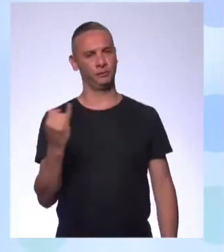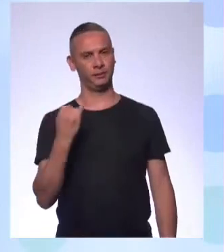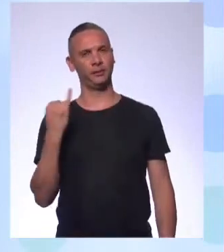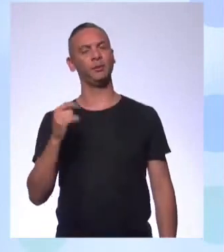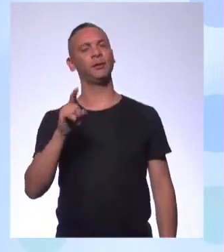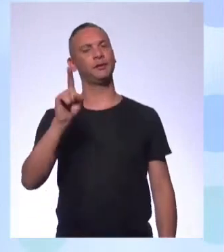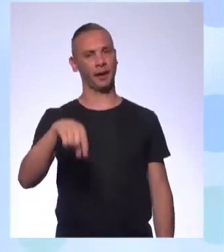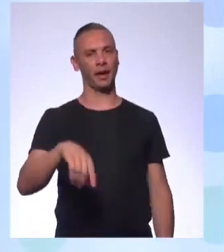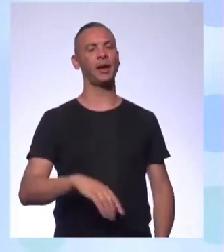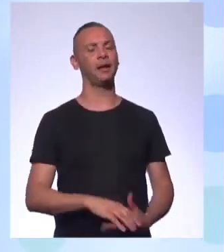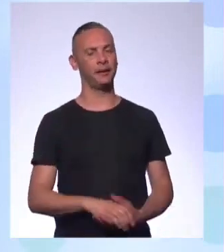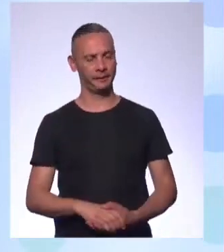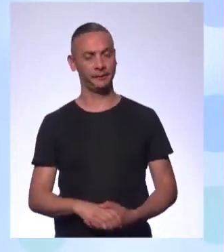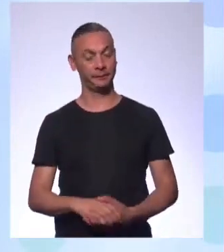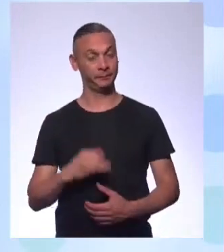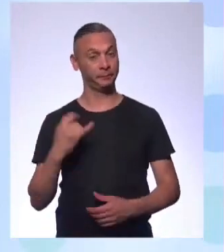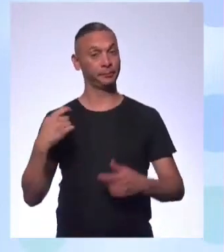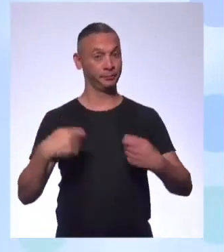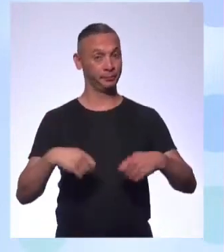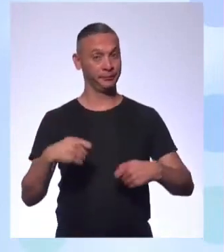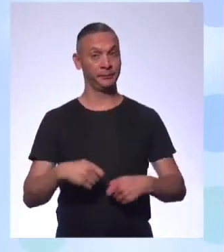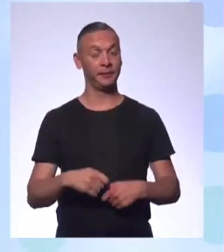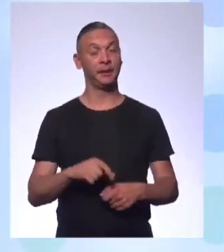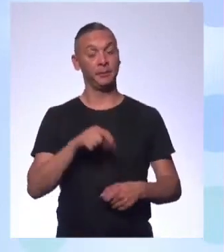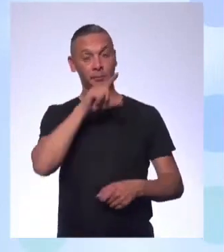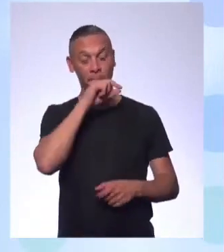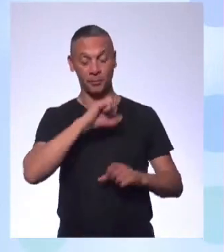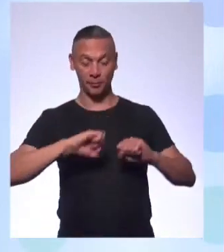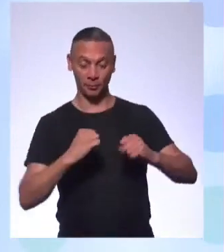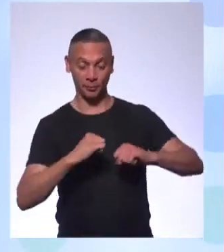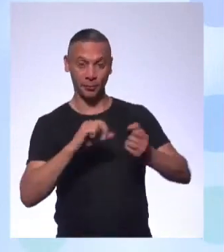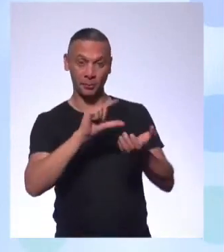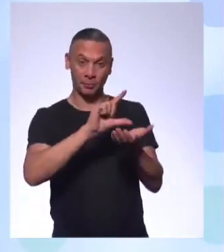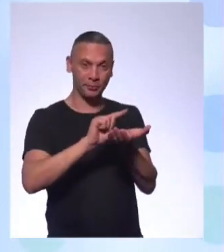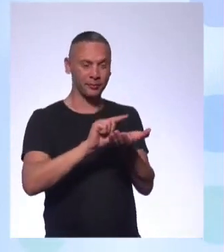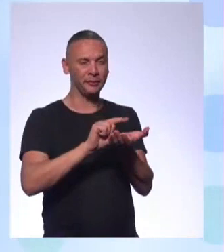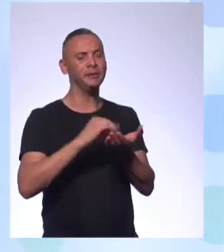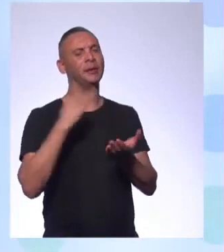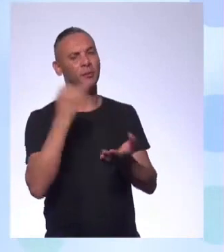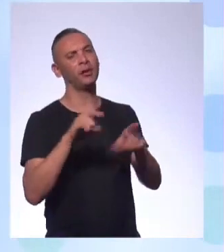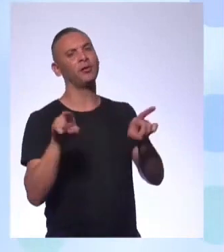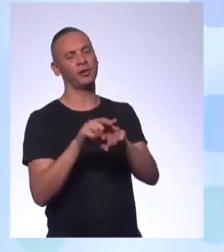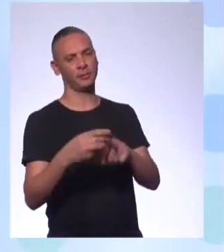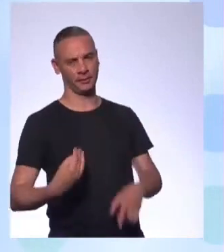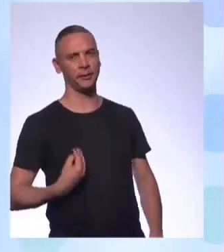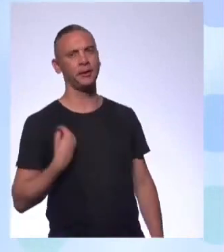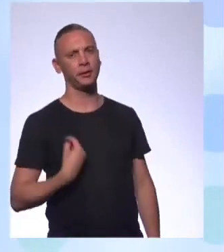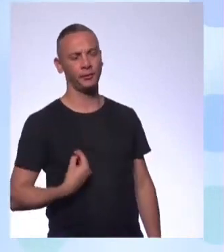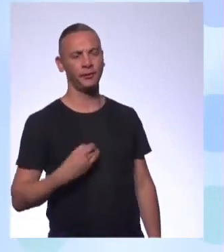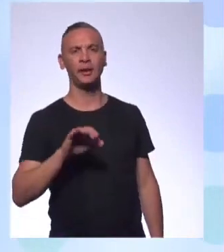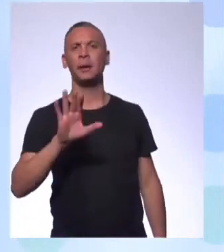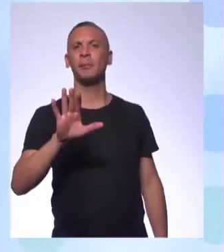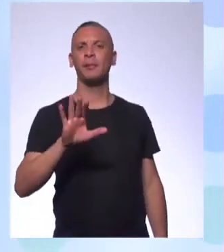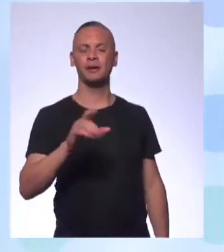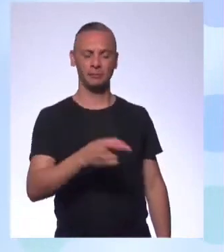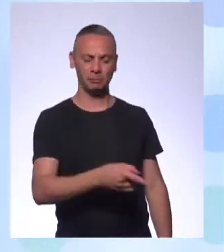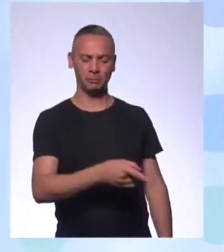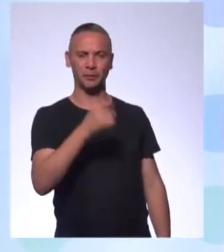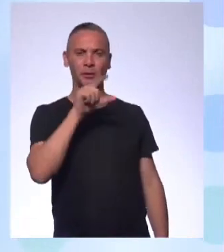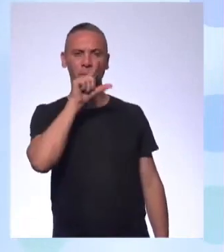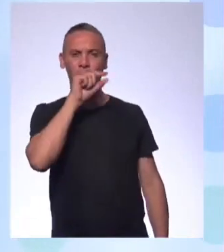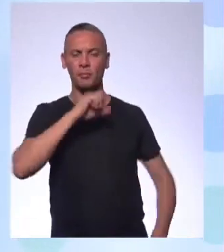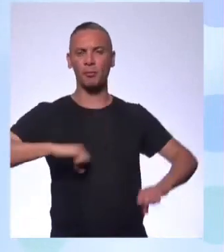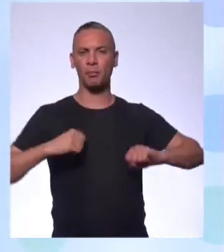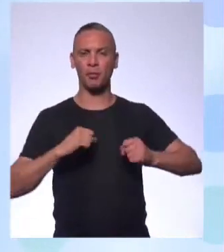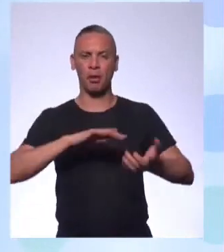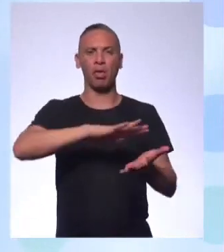universo, então toda vida é fundamental, mesmo a de um pintinho. Porém, o que assassinar um